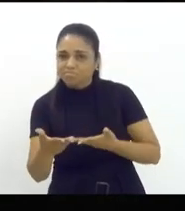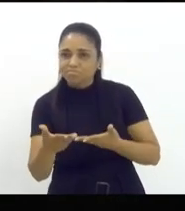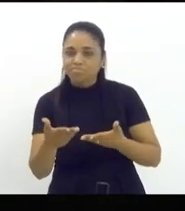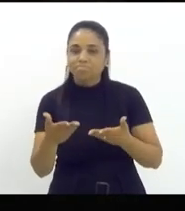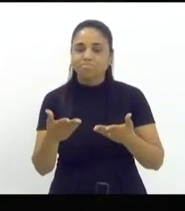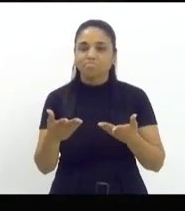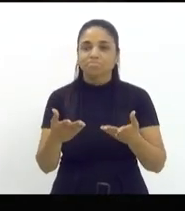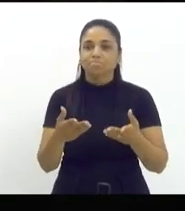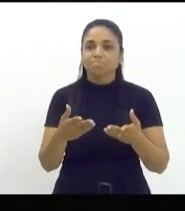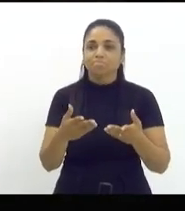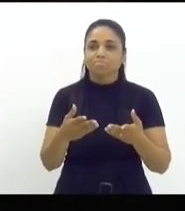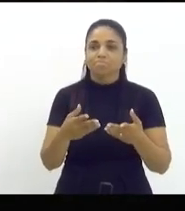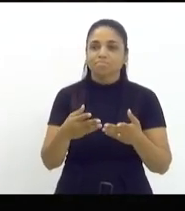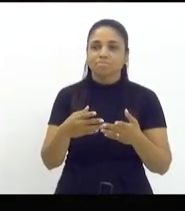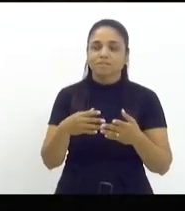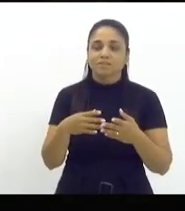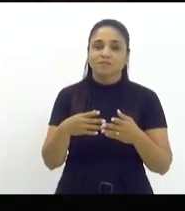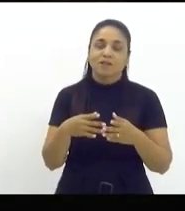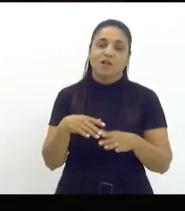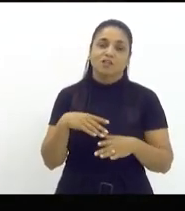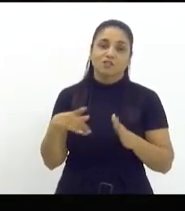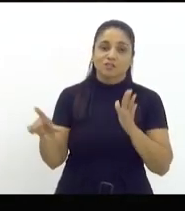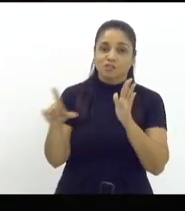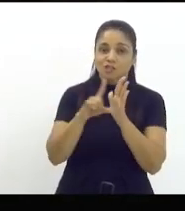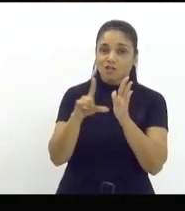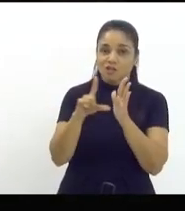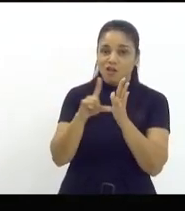o escândalo das Americanas